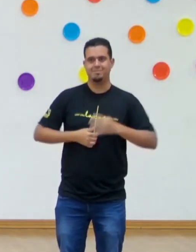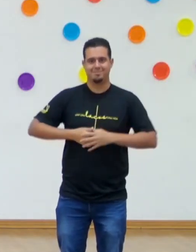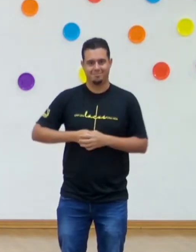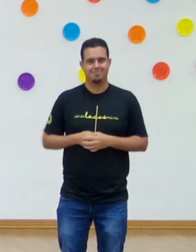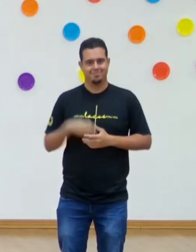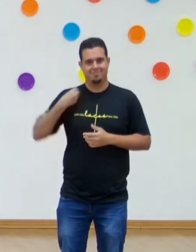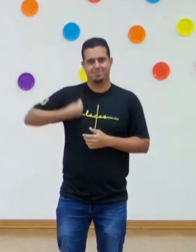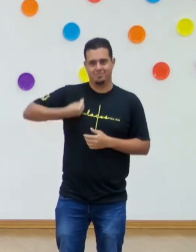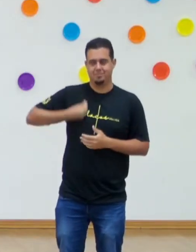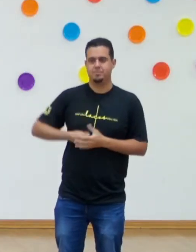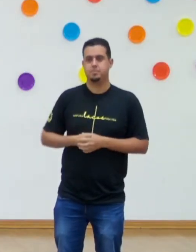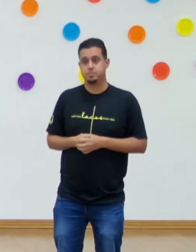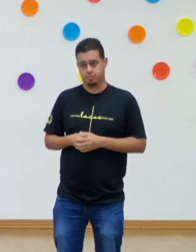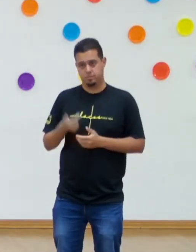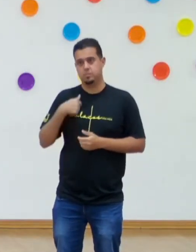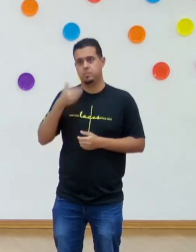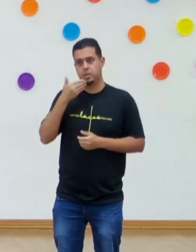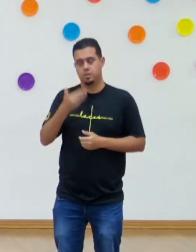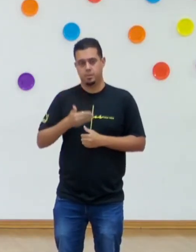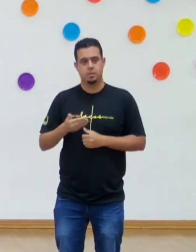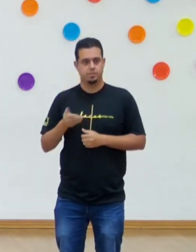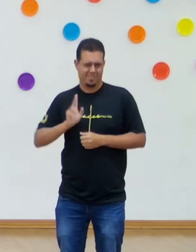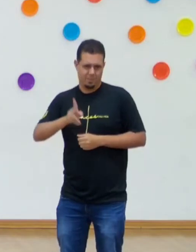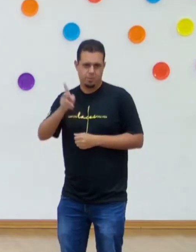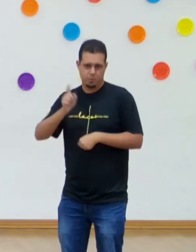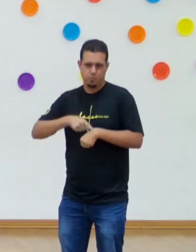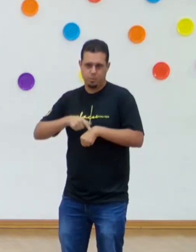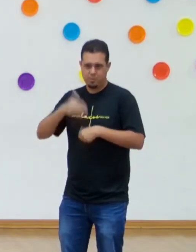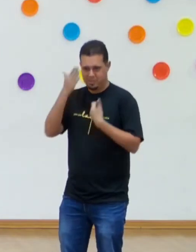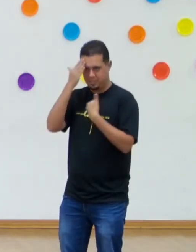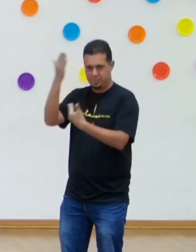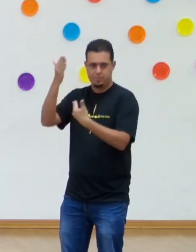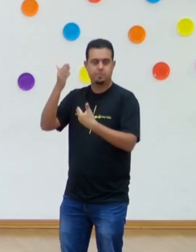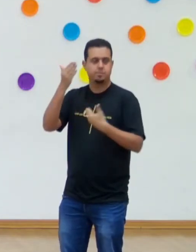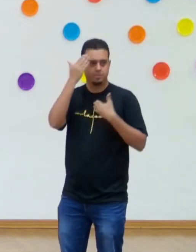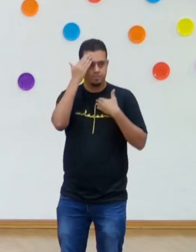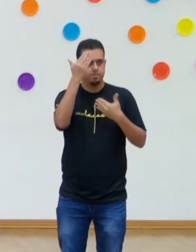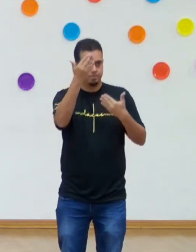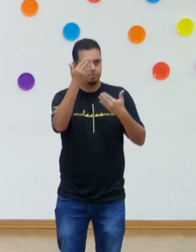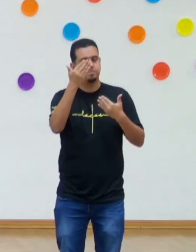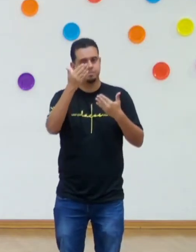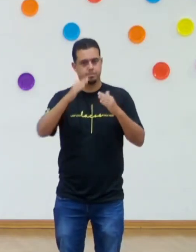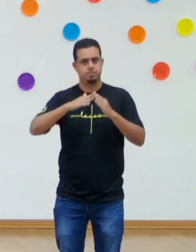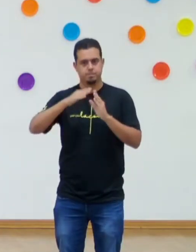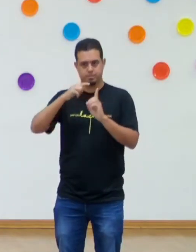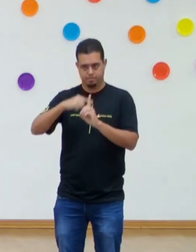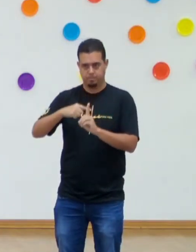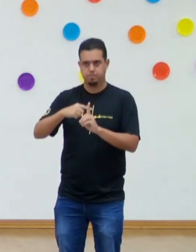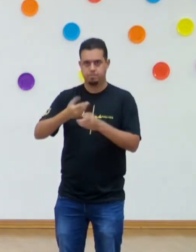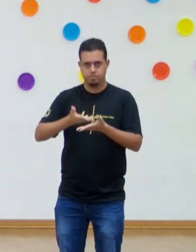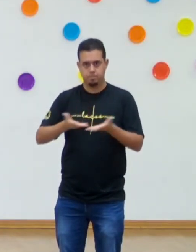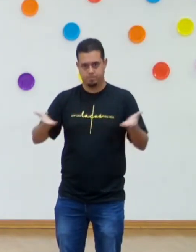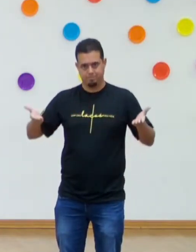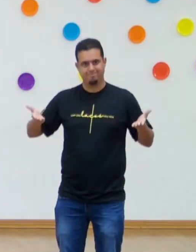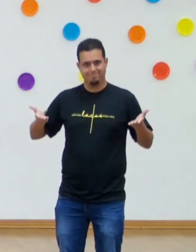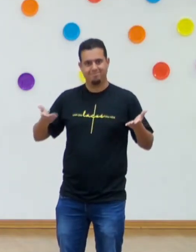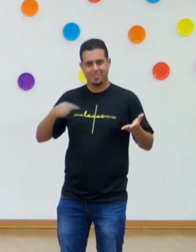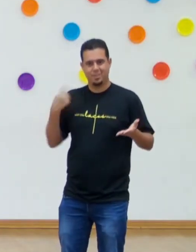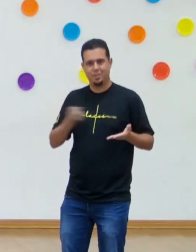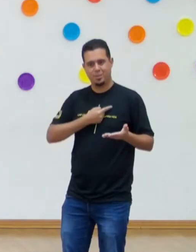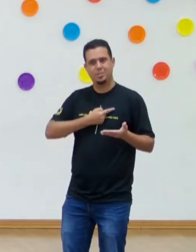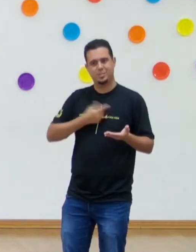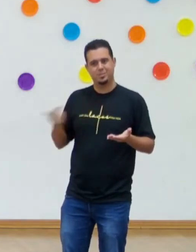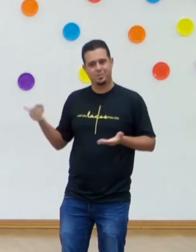Olha, eu quero, continuando nesse momento de agradecimento, agradecer à igreja que nos recebeu essa